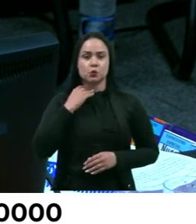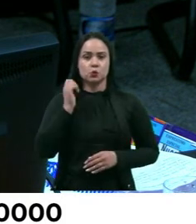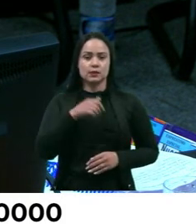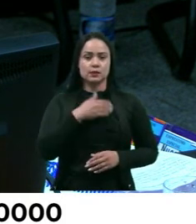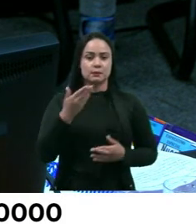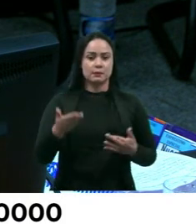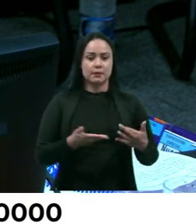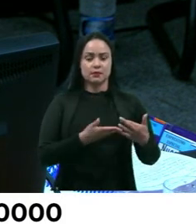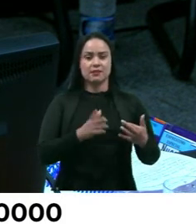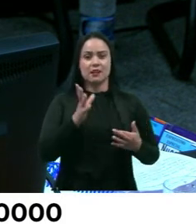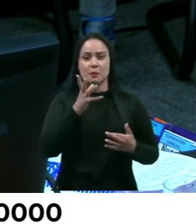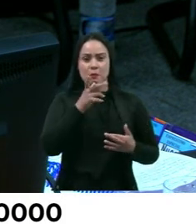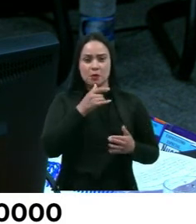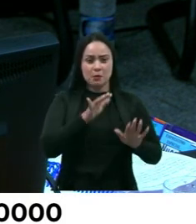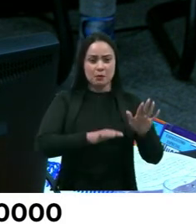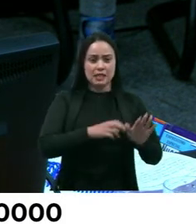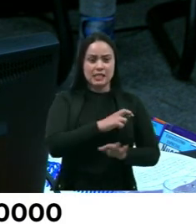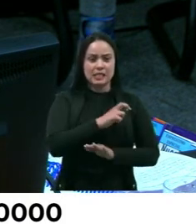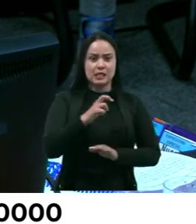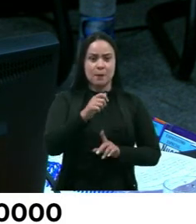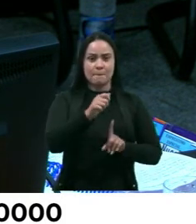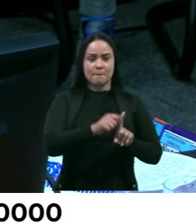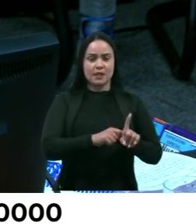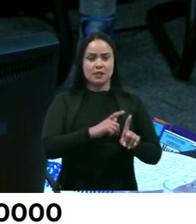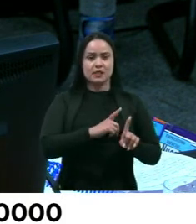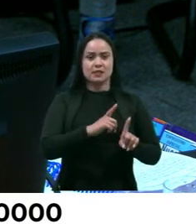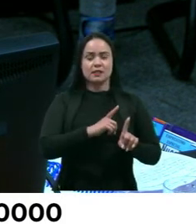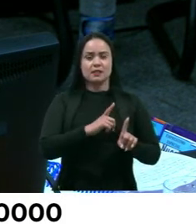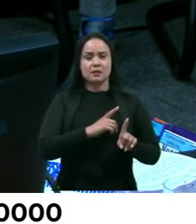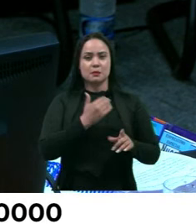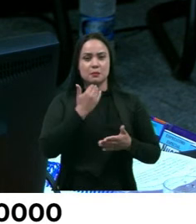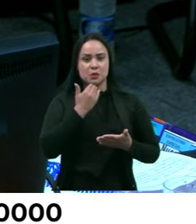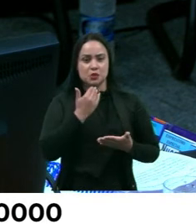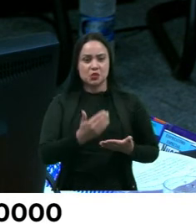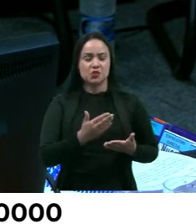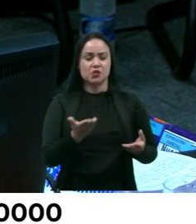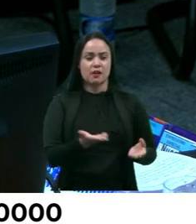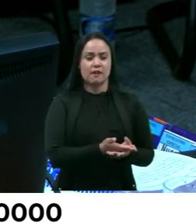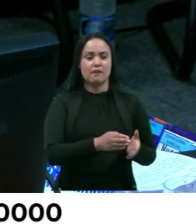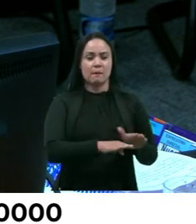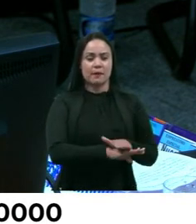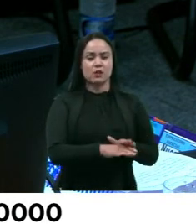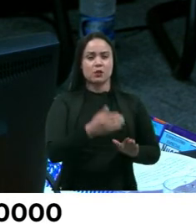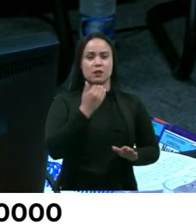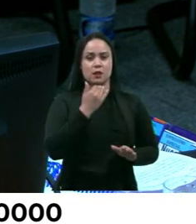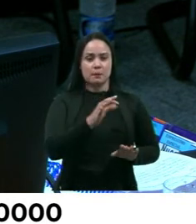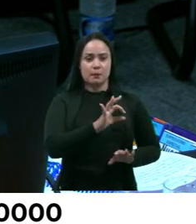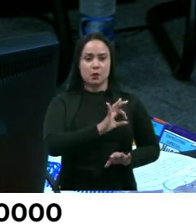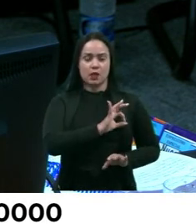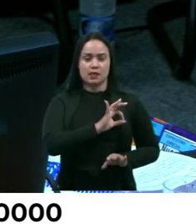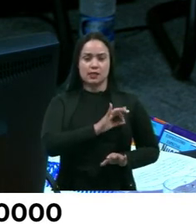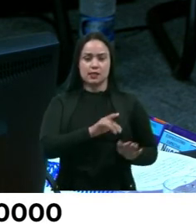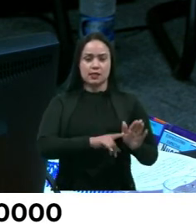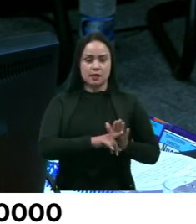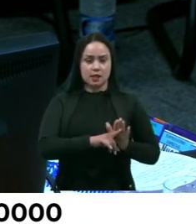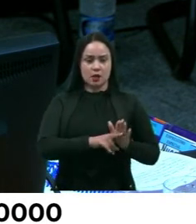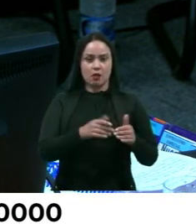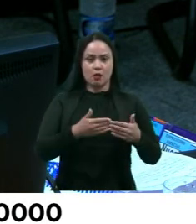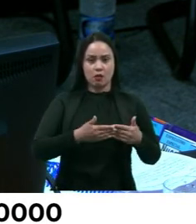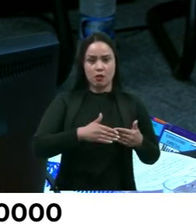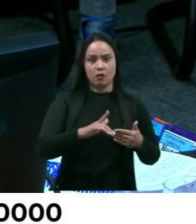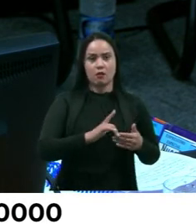instância demorou cerca de 5 meses para apreciar o pedido de arquivamento do inquérito policial. A